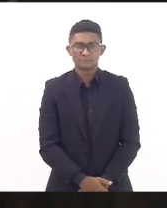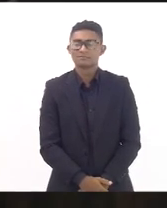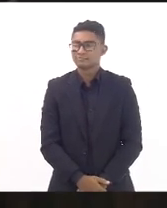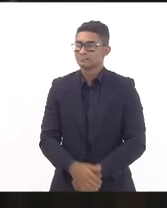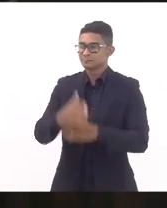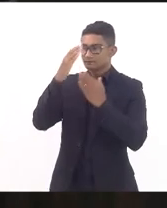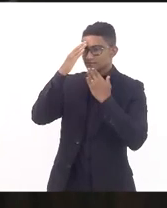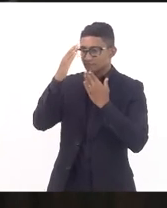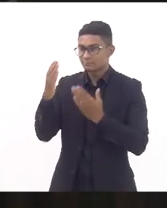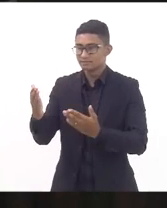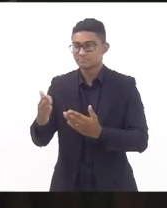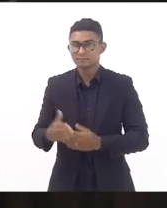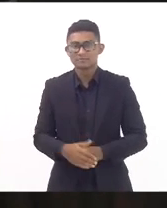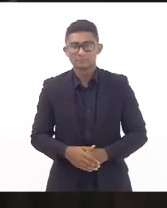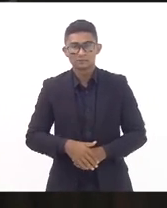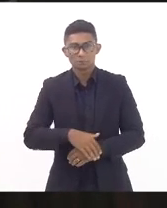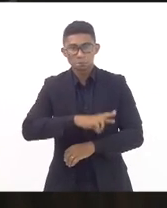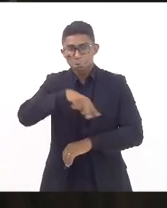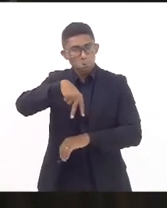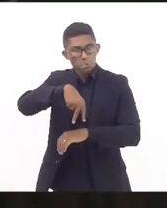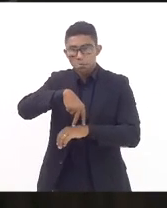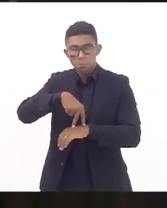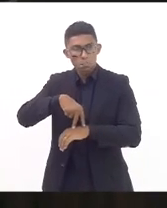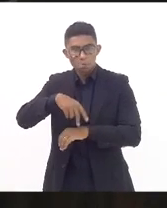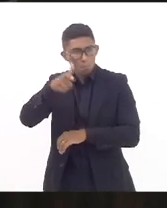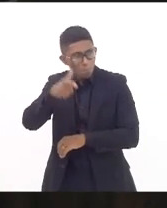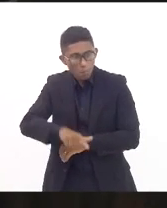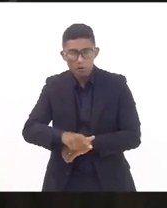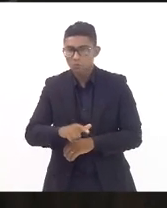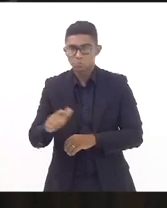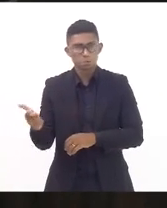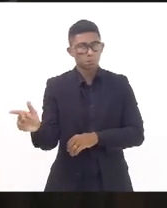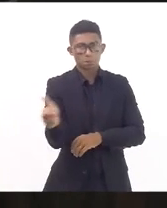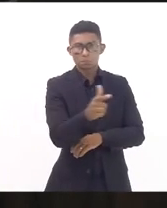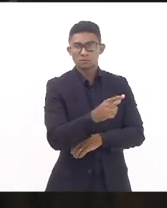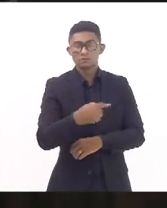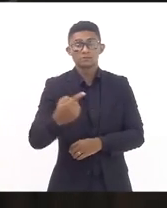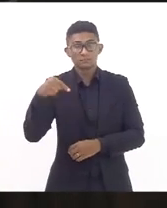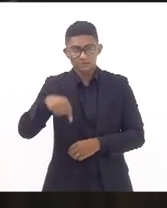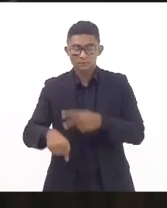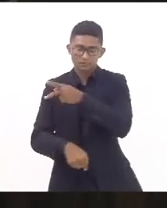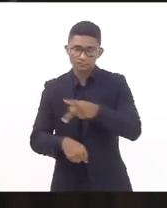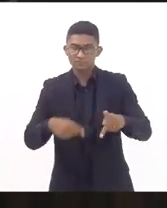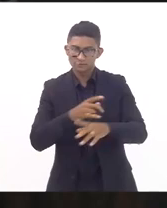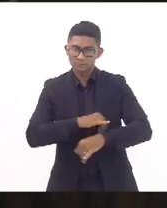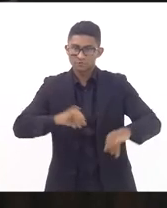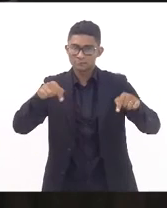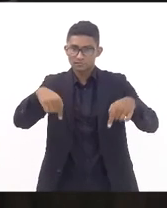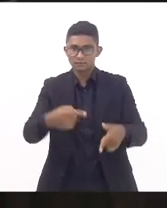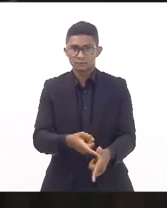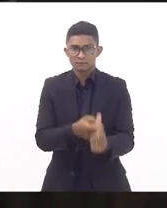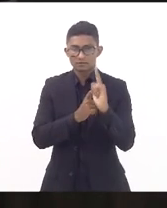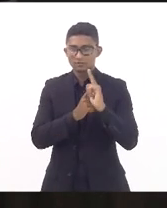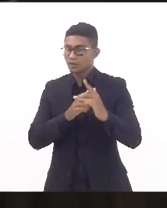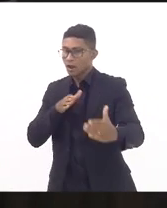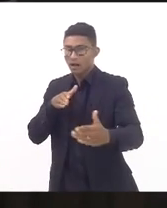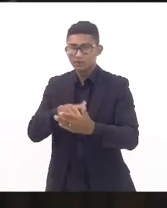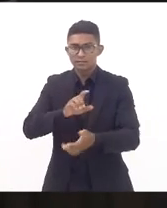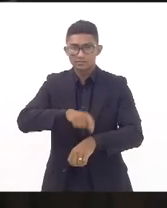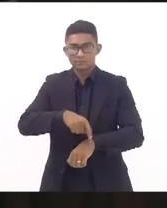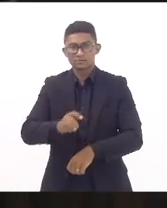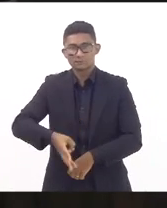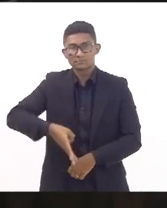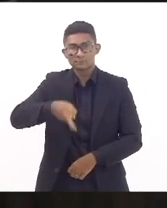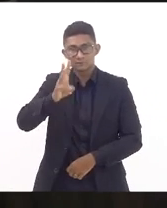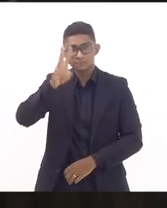Obrigada, deputado. Não havendo mais oradores inscritos, a presidência suspende a sessão até às 15